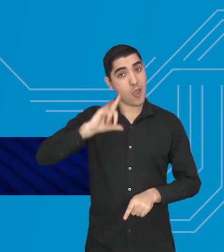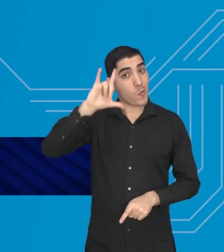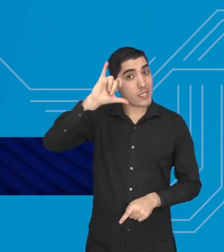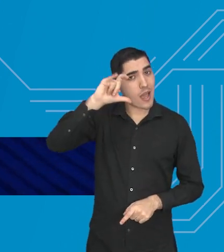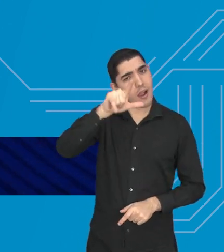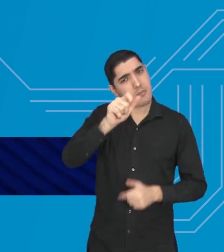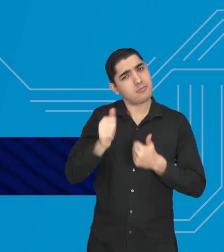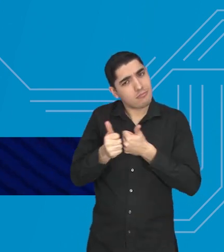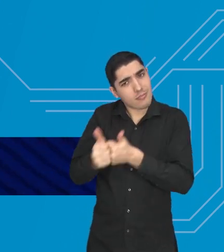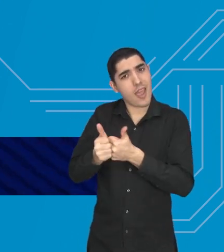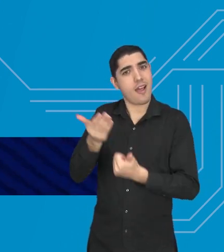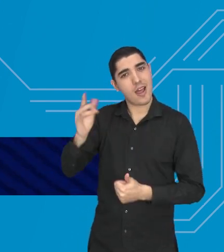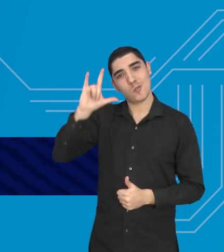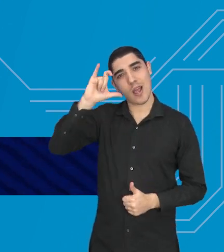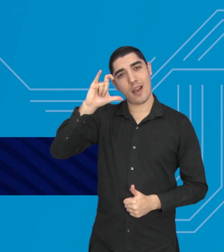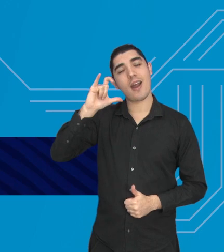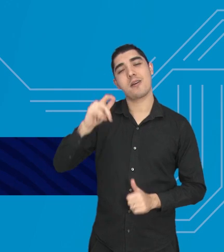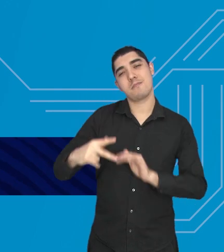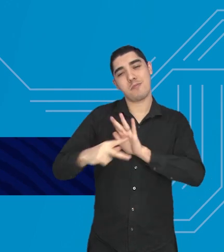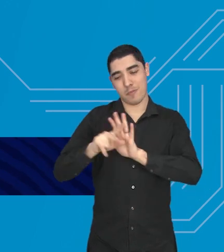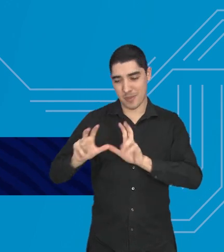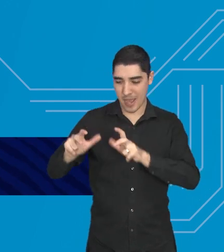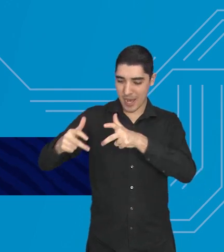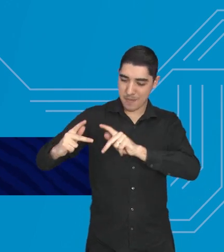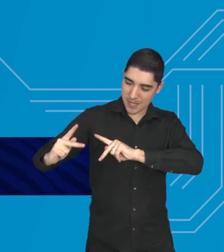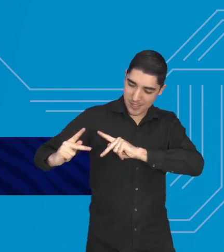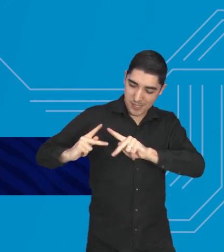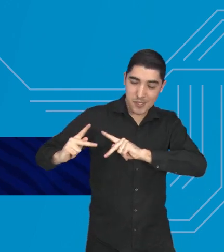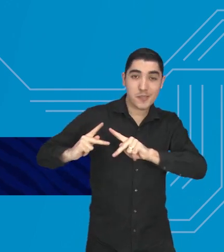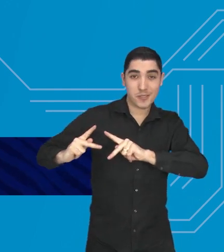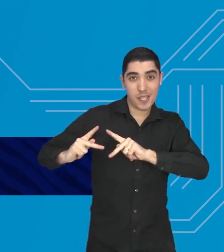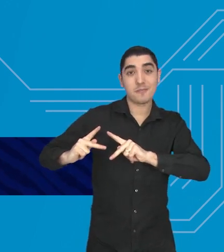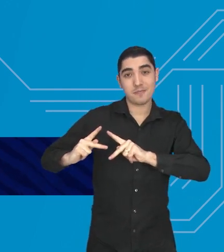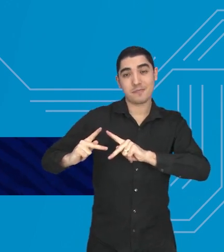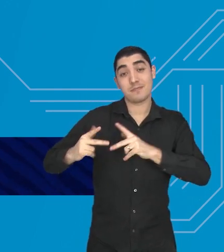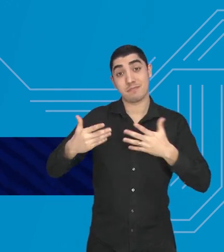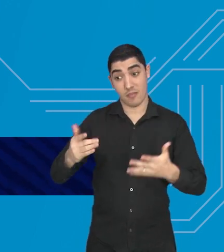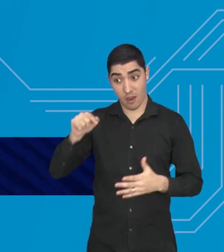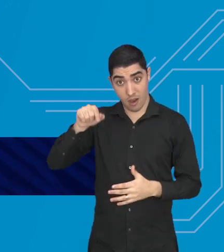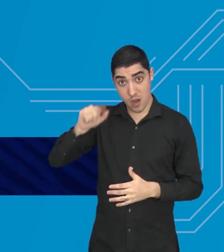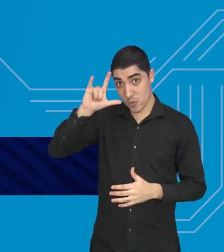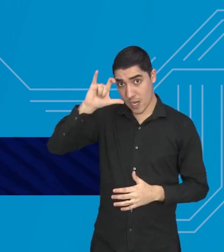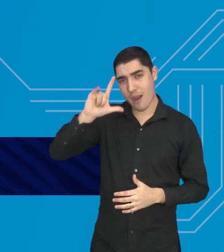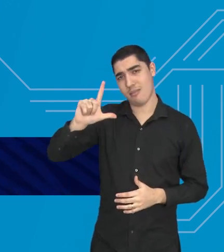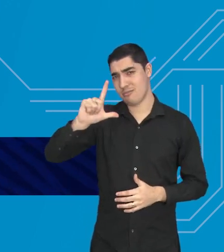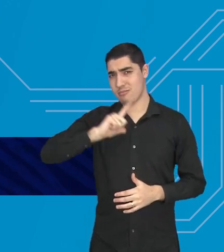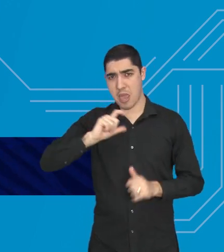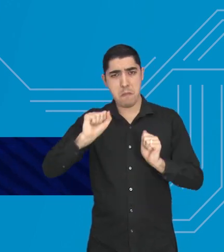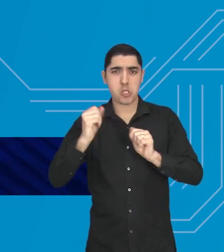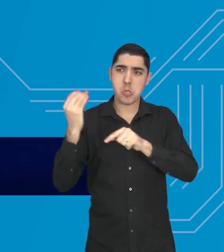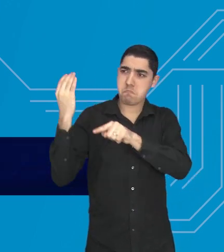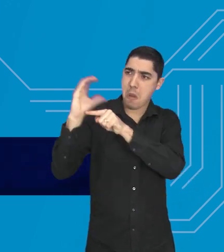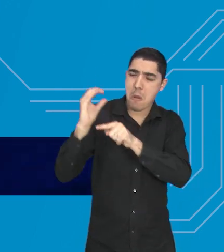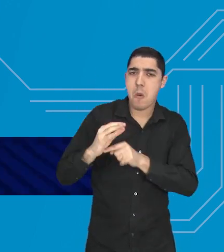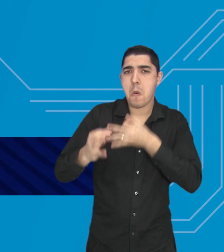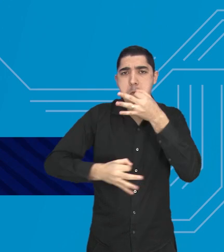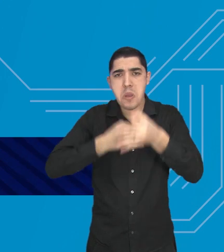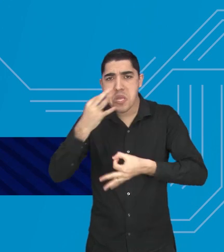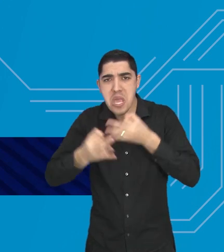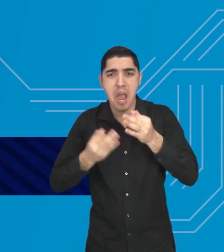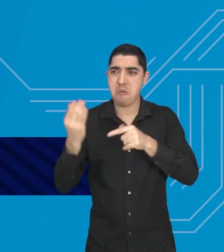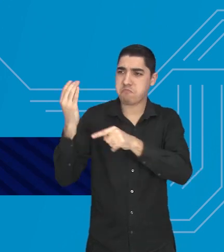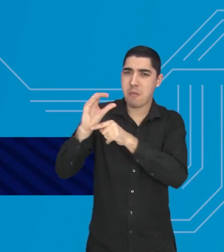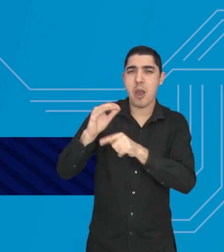no Instagram, segue a gente por lá, @TV Câmara SJC. Lá você também pode interagir com a